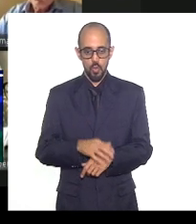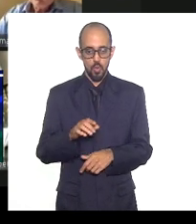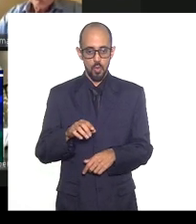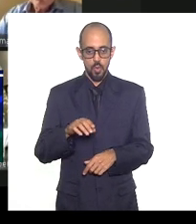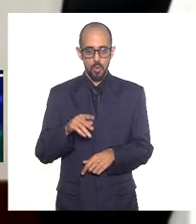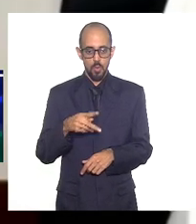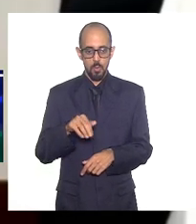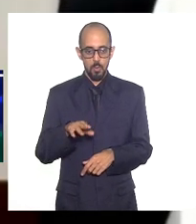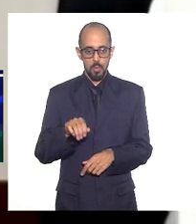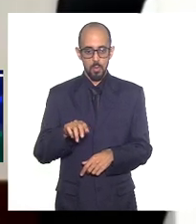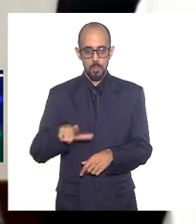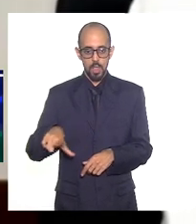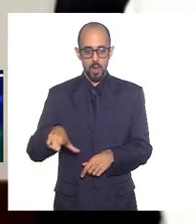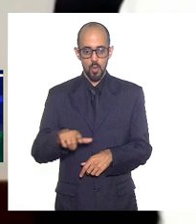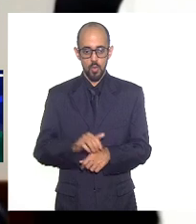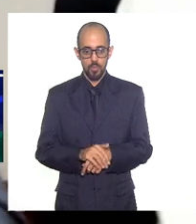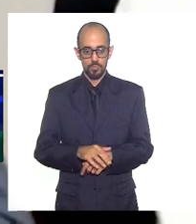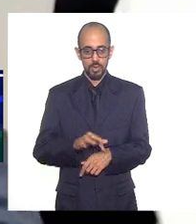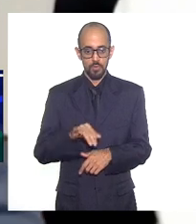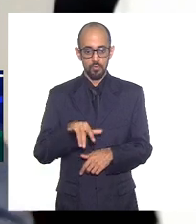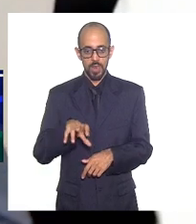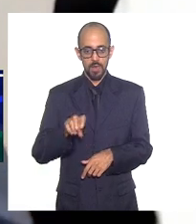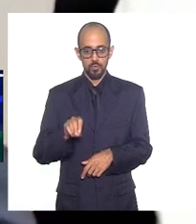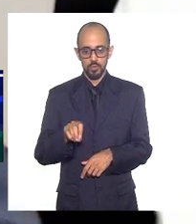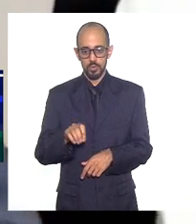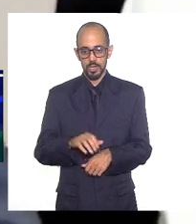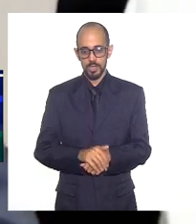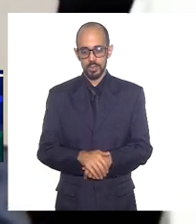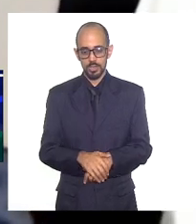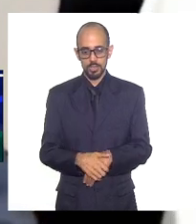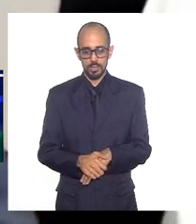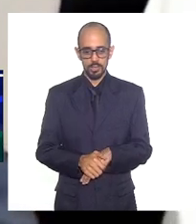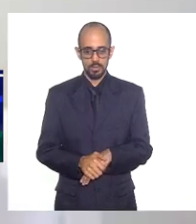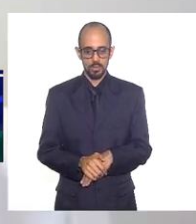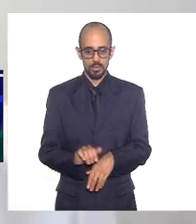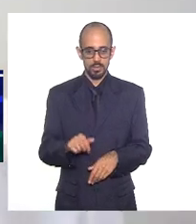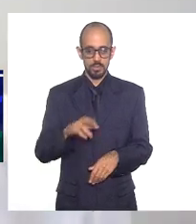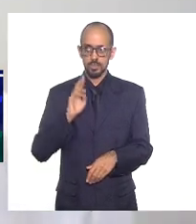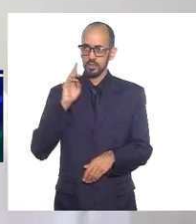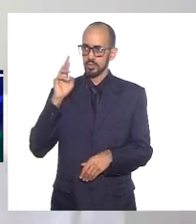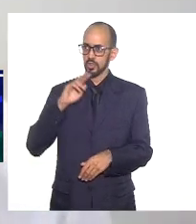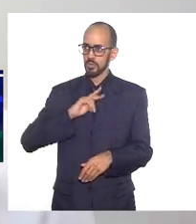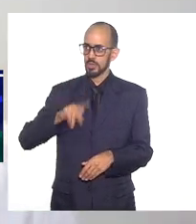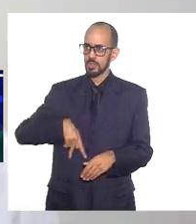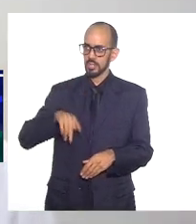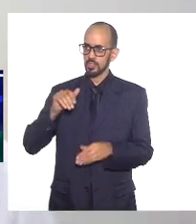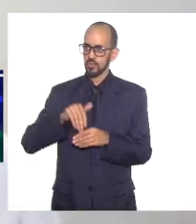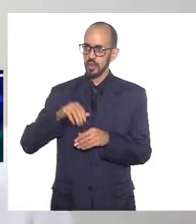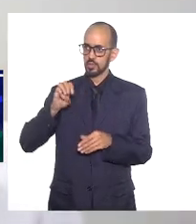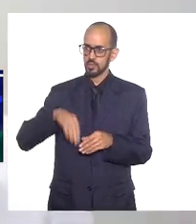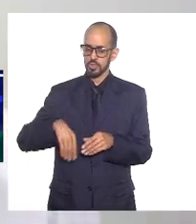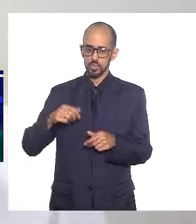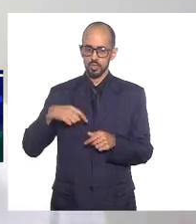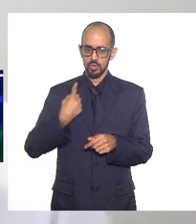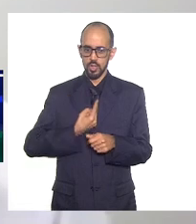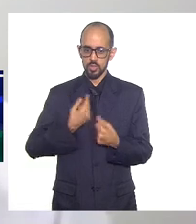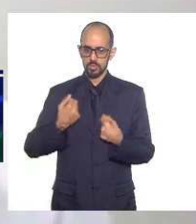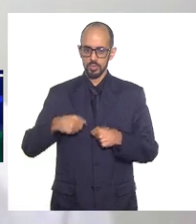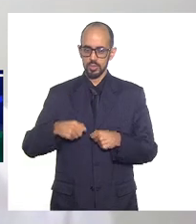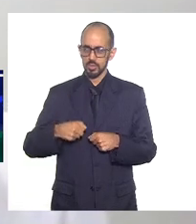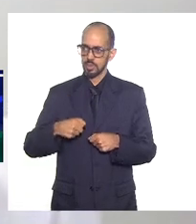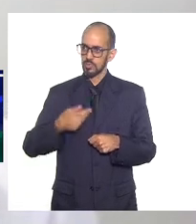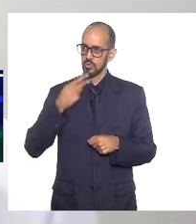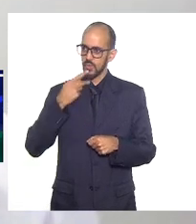Deputado Felipe Poubel. Deputado Flávio Serafini. Senhor presidente, voto sim. A gente precisa